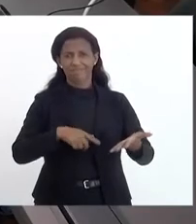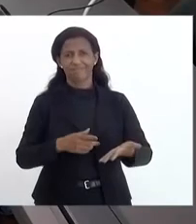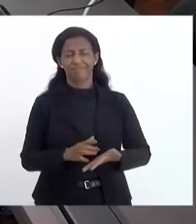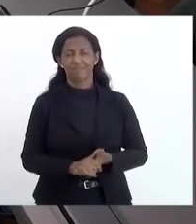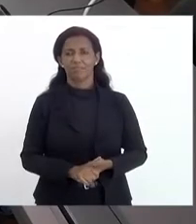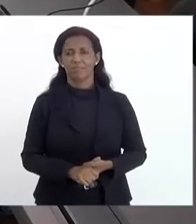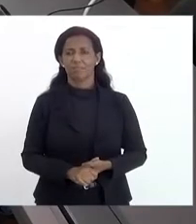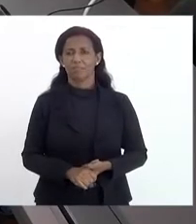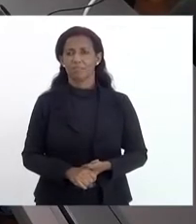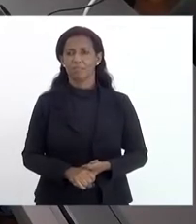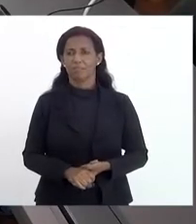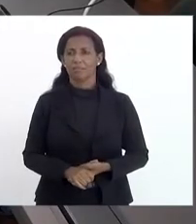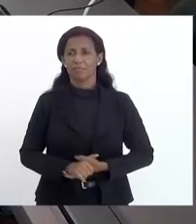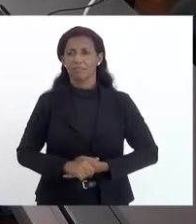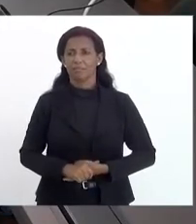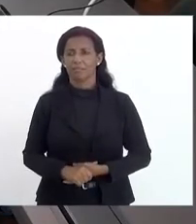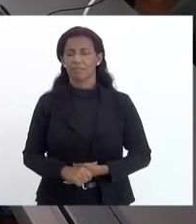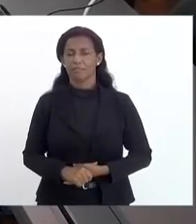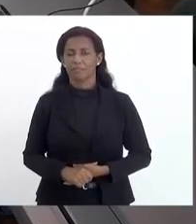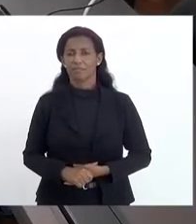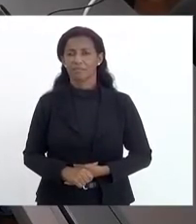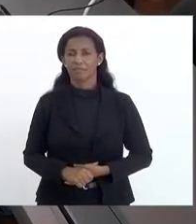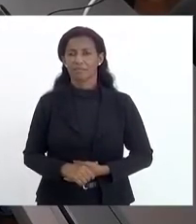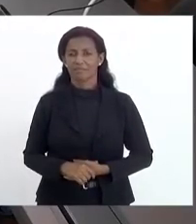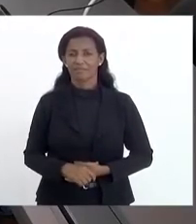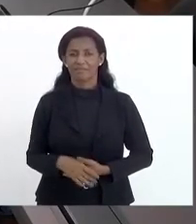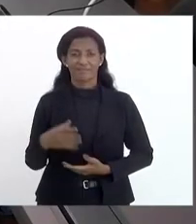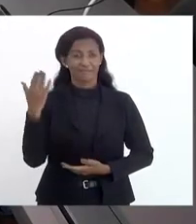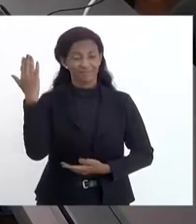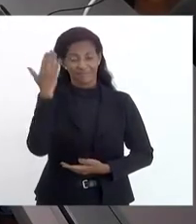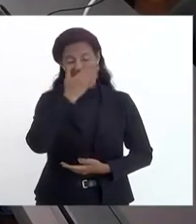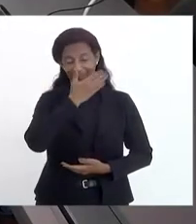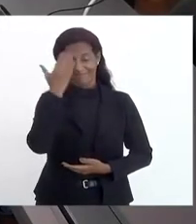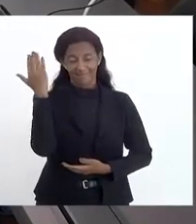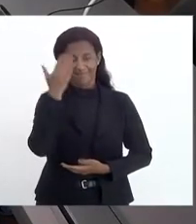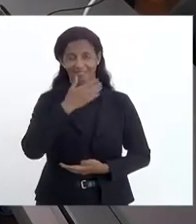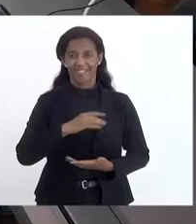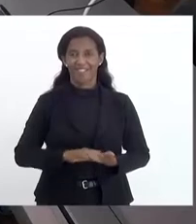É que até o mundo girou e ele não viu. É. É.